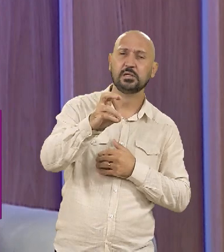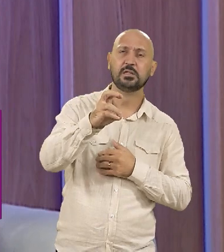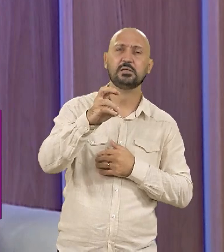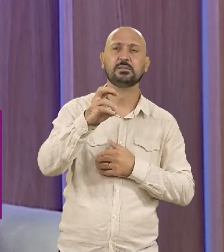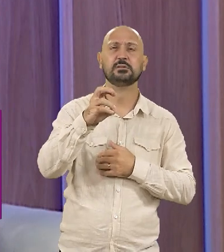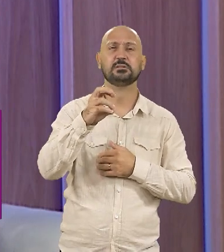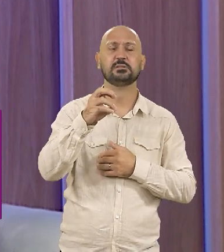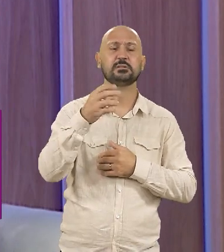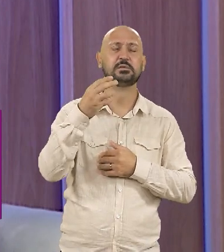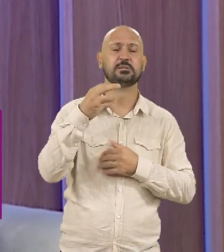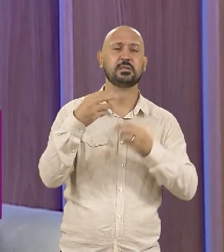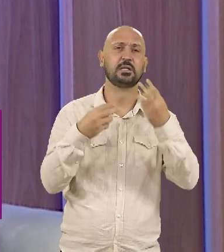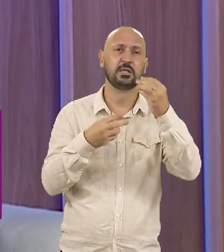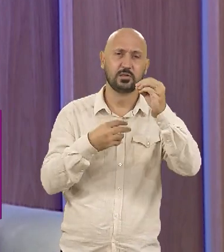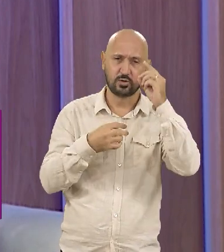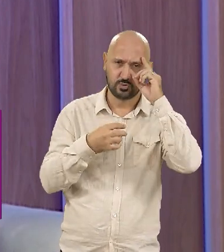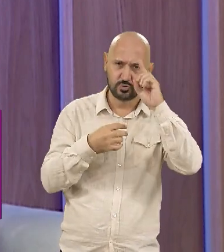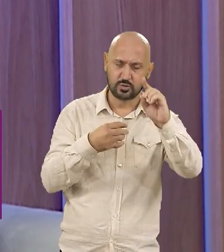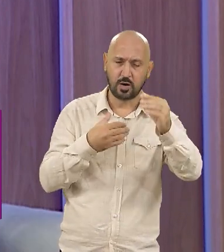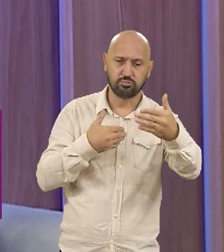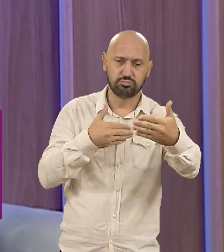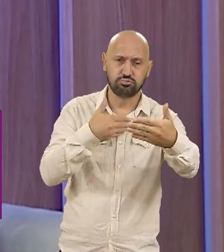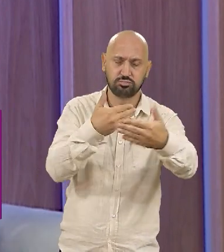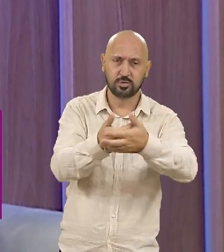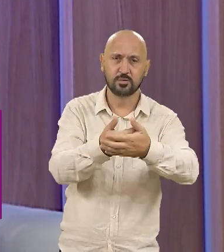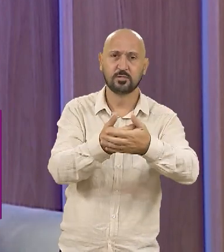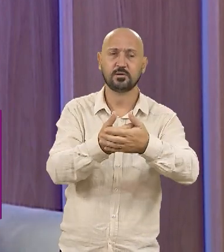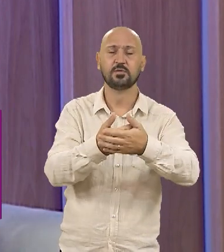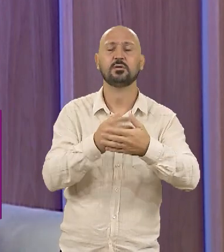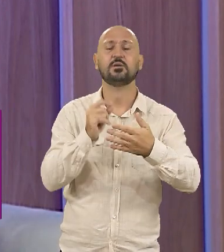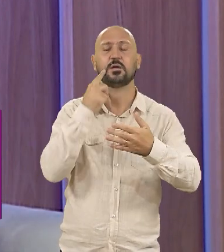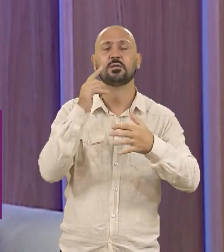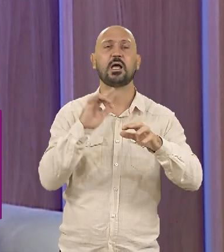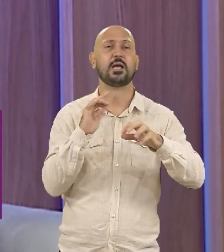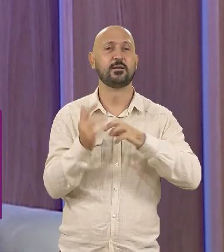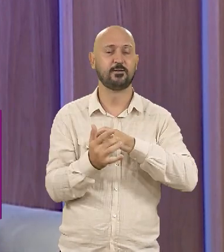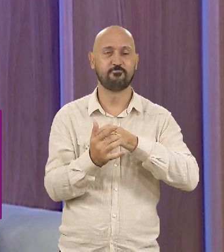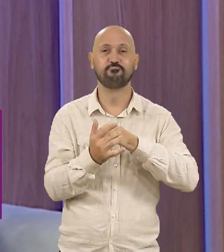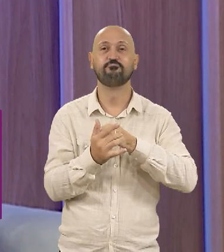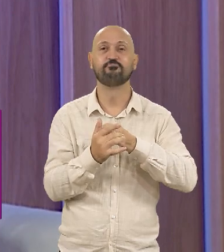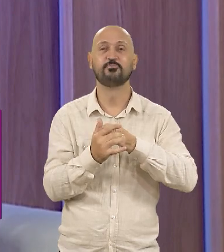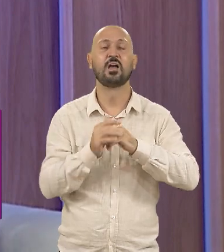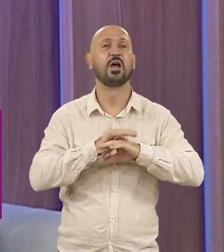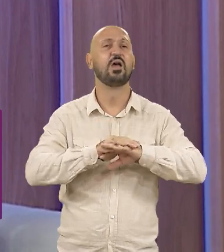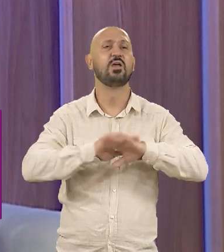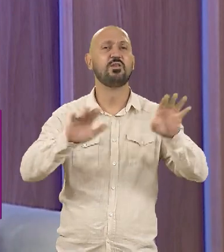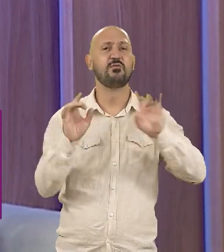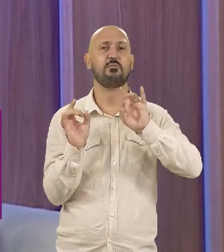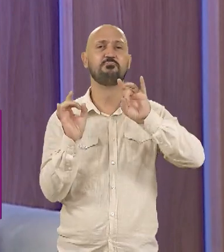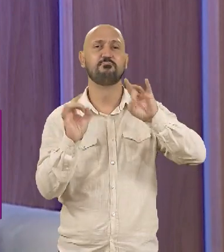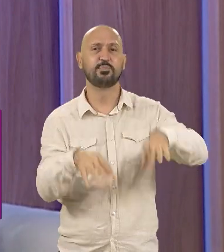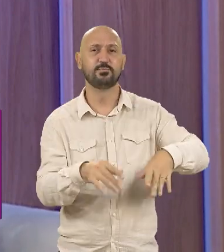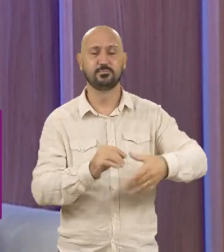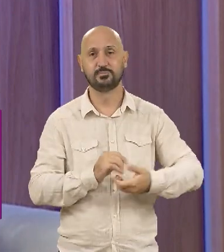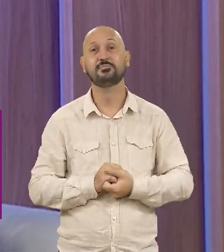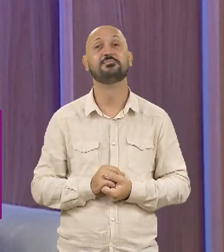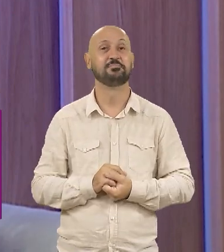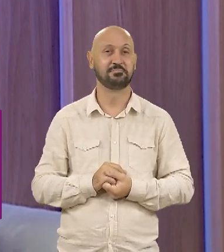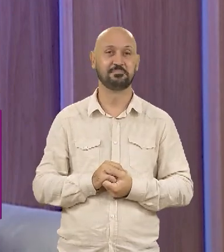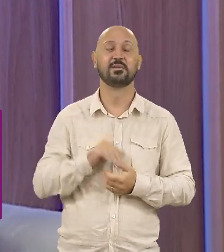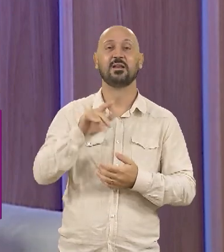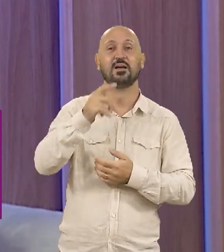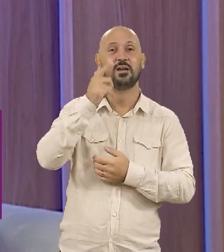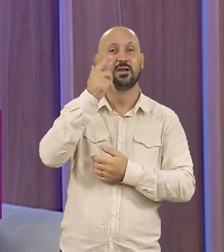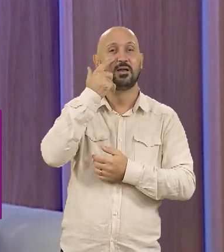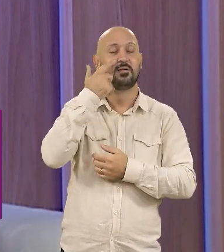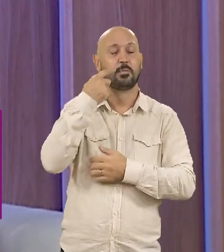Esses booms nas redes sociais, eu vou descartar. Né? E aí, se eu levar isso para a minha vida real, é assim que eu